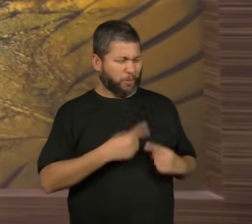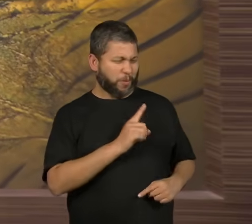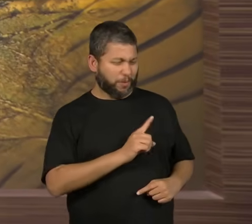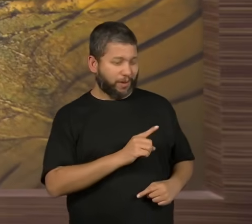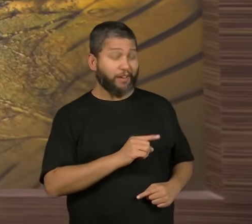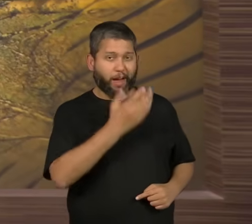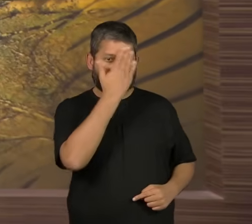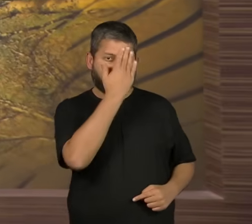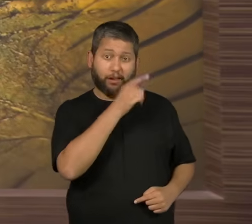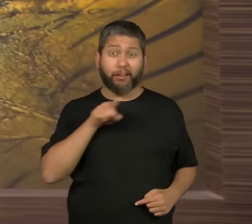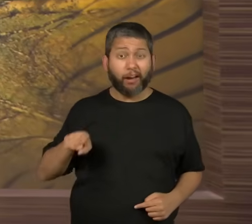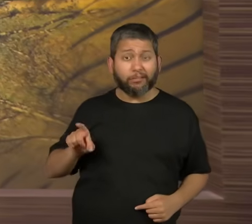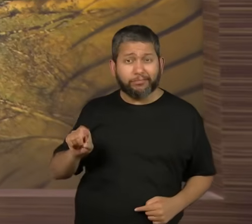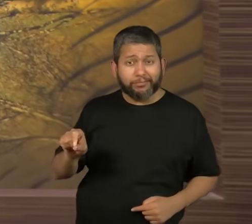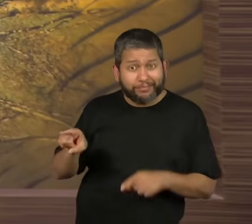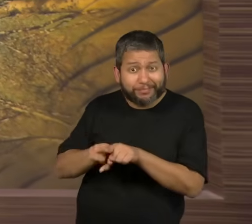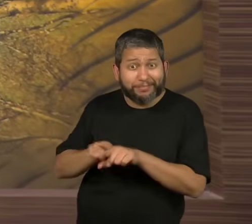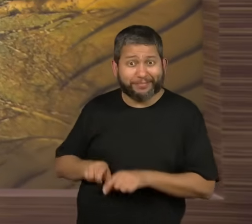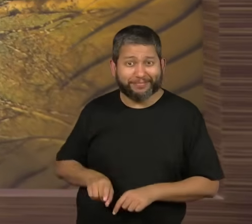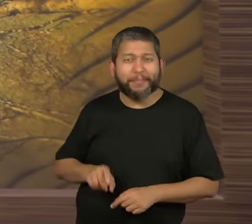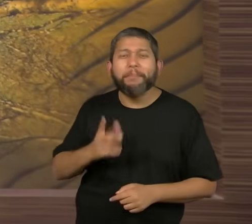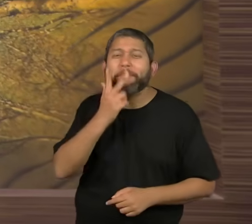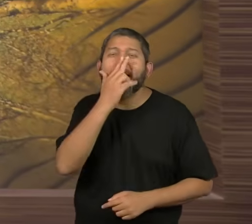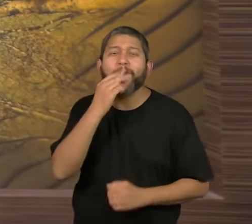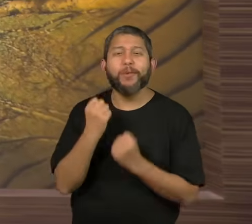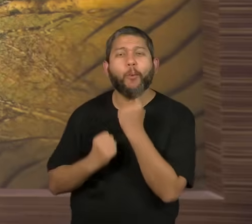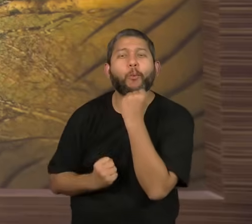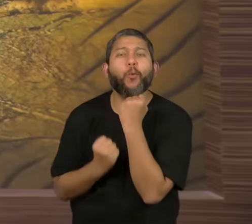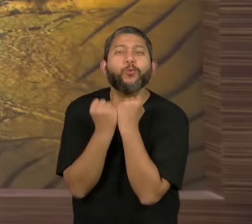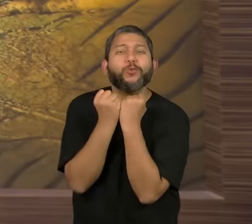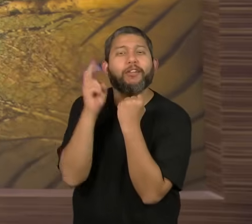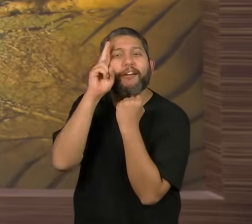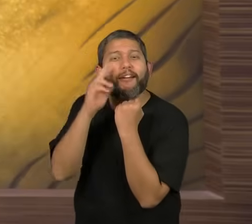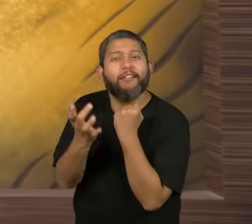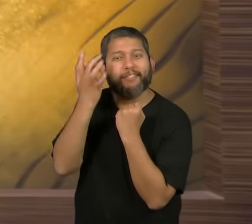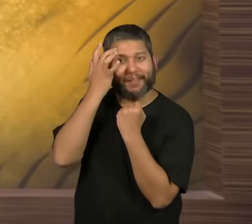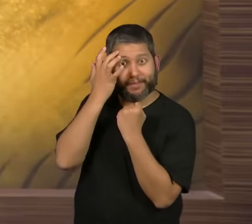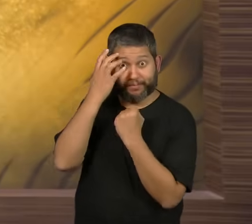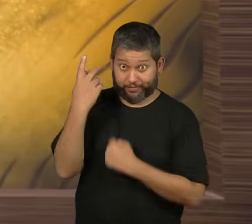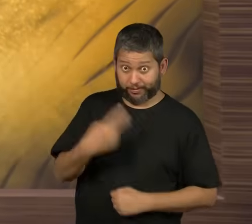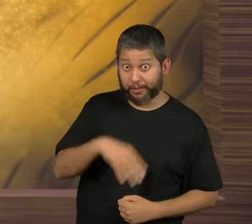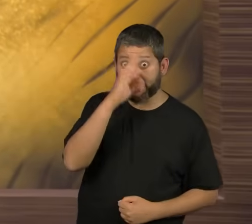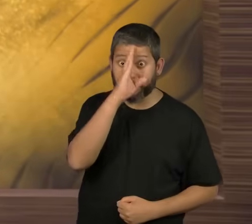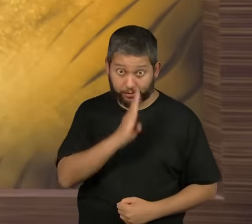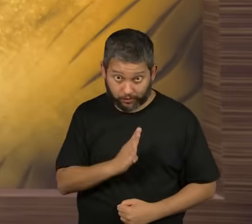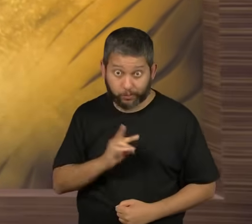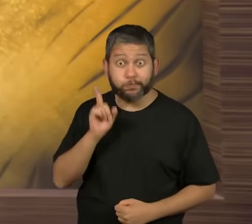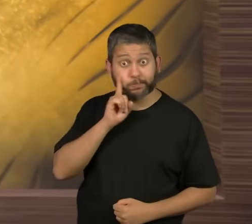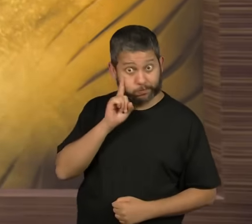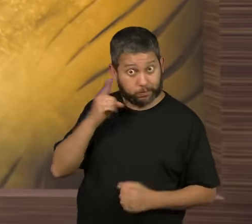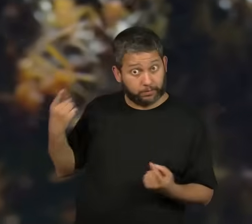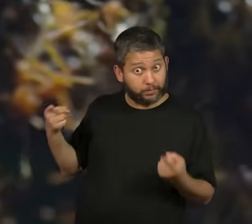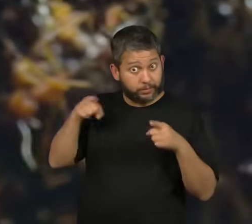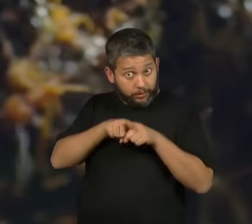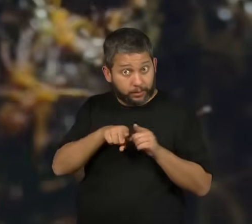memória imunológica, como detalha o estudo realizado por pesquisadores brasileiros e norte-americanos.